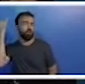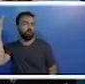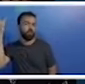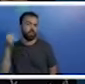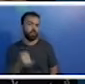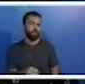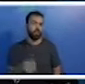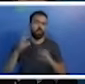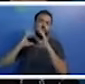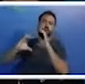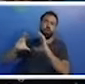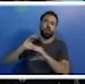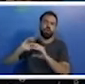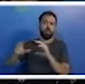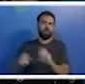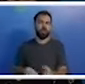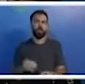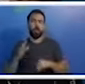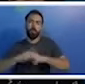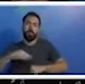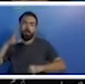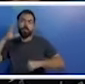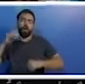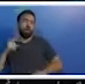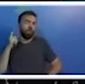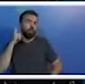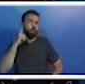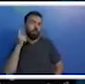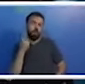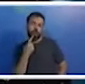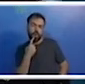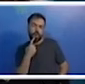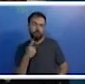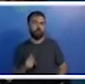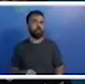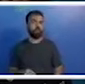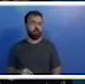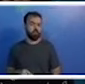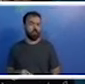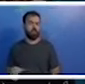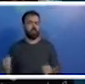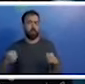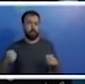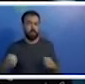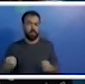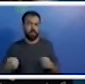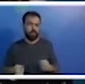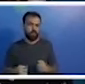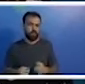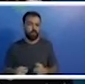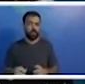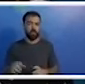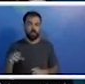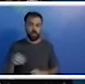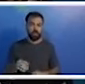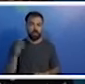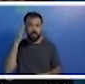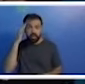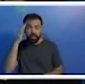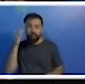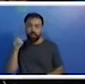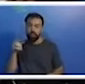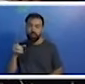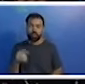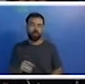comuniquem sobretudo ainda mais as pessoas que não escutam elas precisam entender o que você está